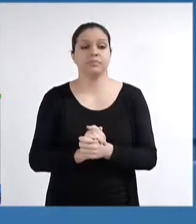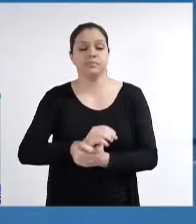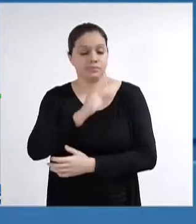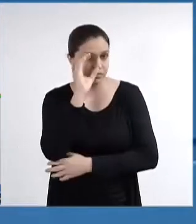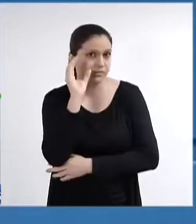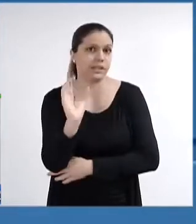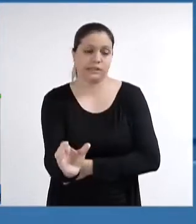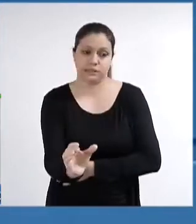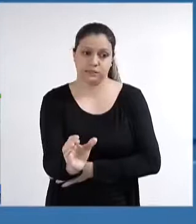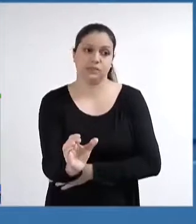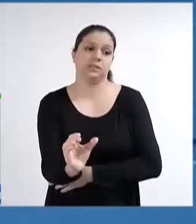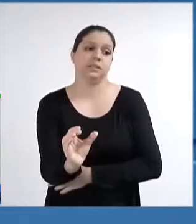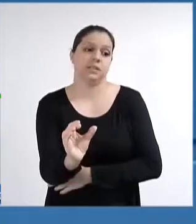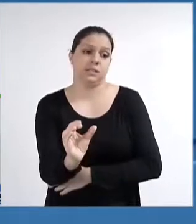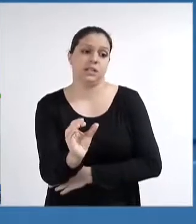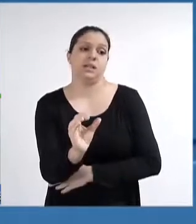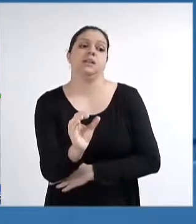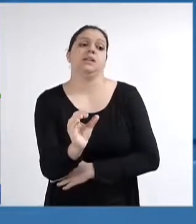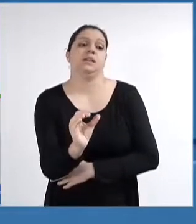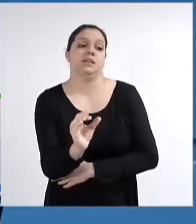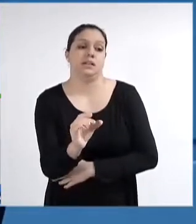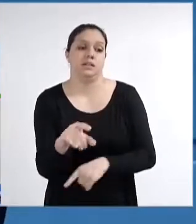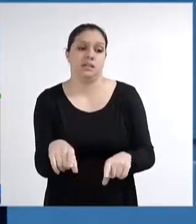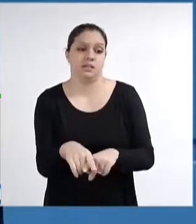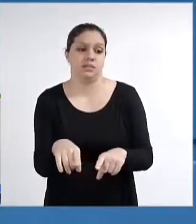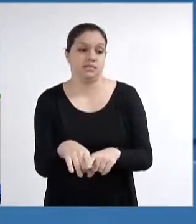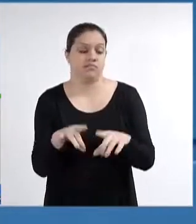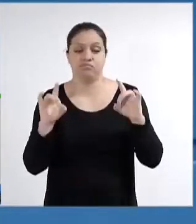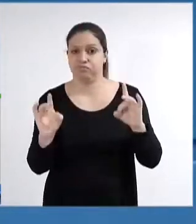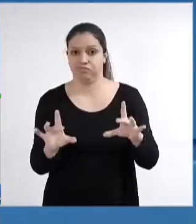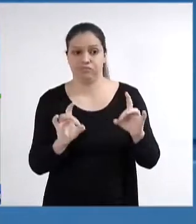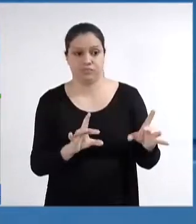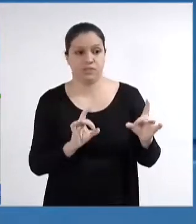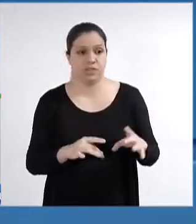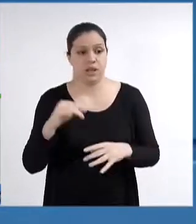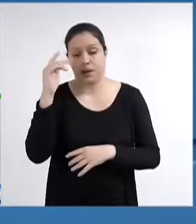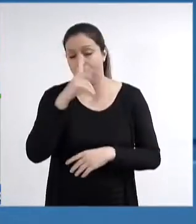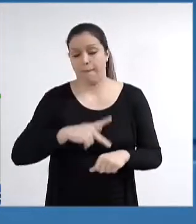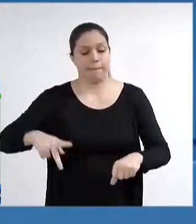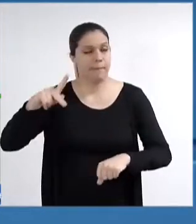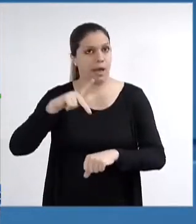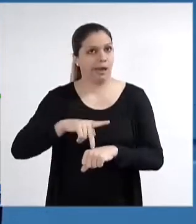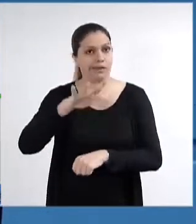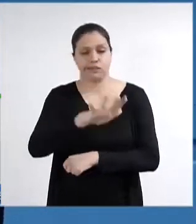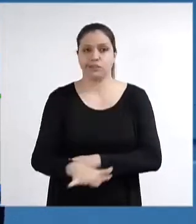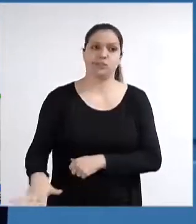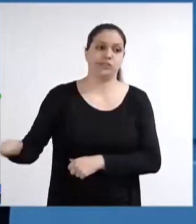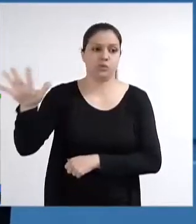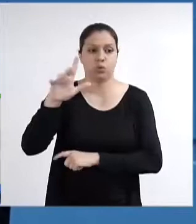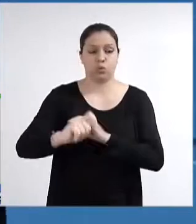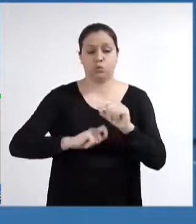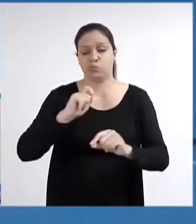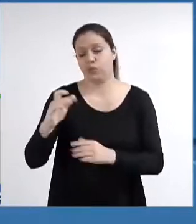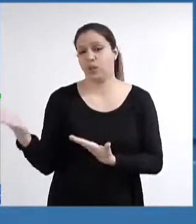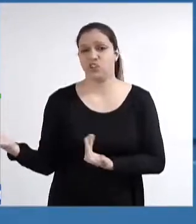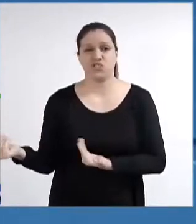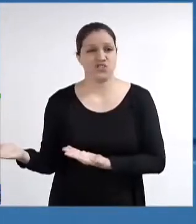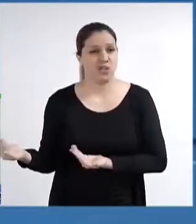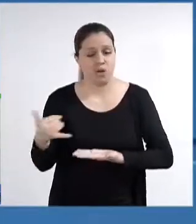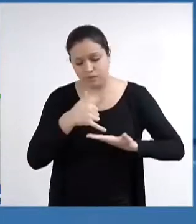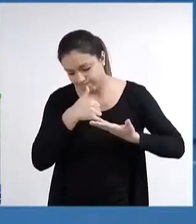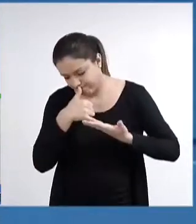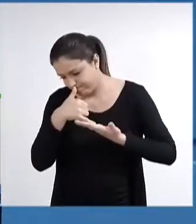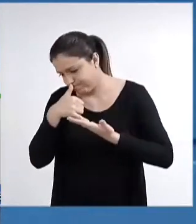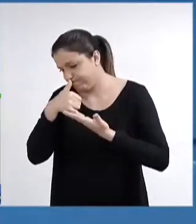crime, o consumo da droga no país todo, que alimenta, infelizmente, uma juventude que causa um